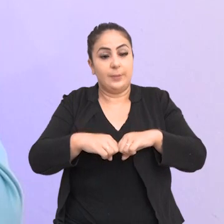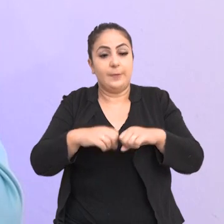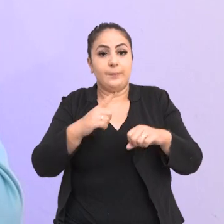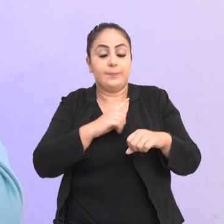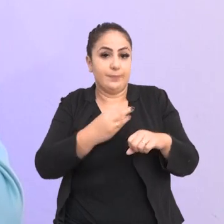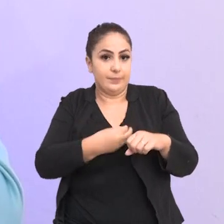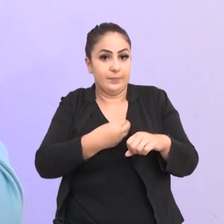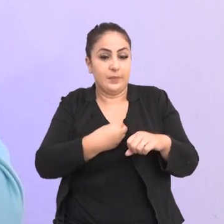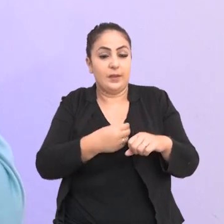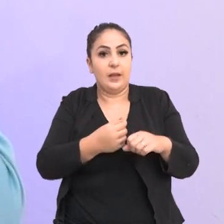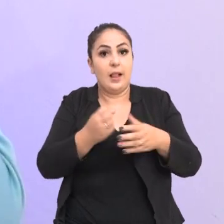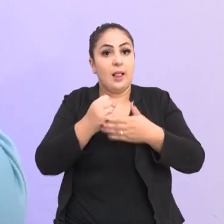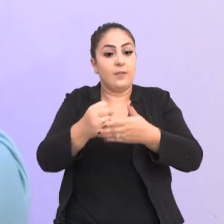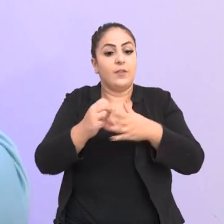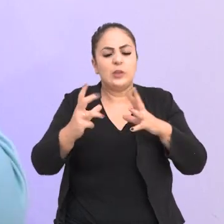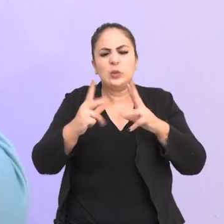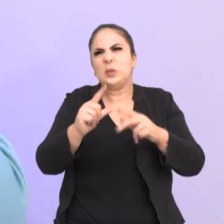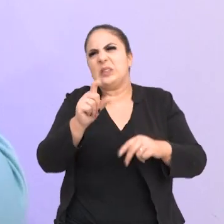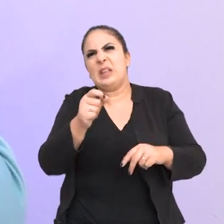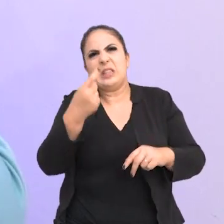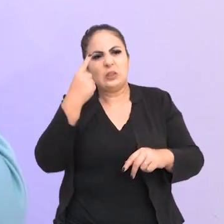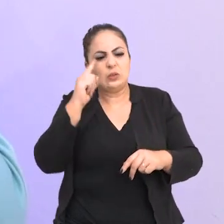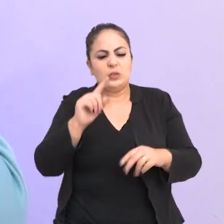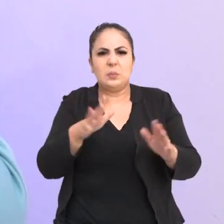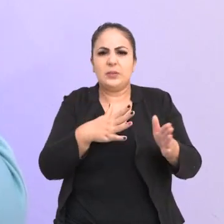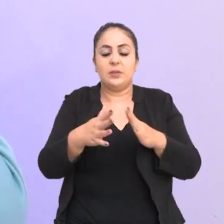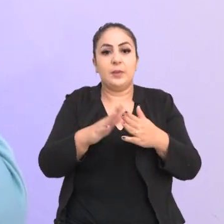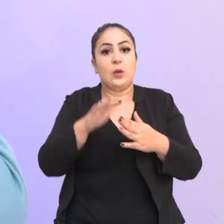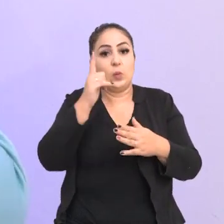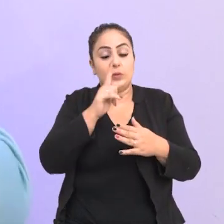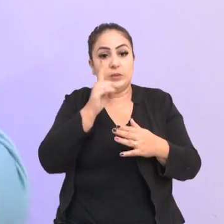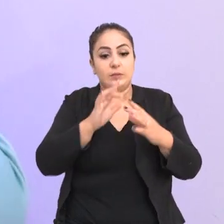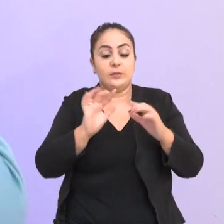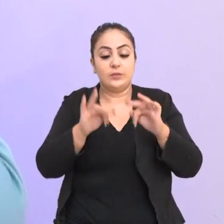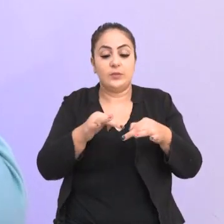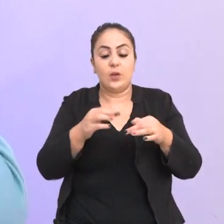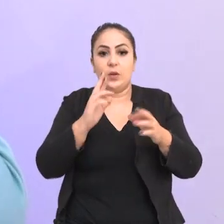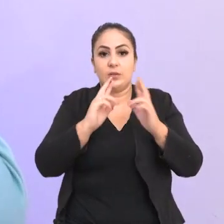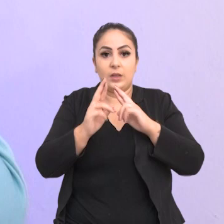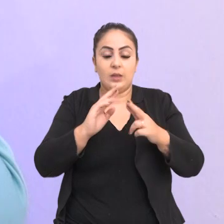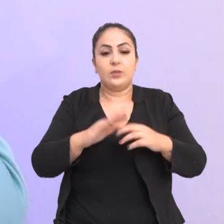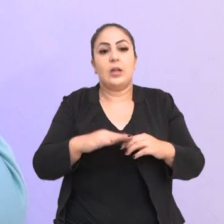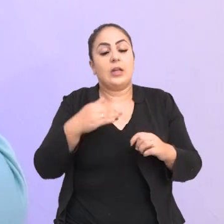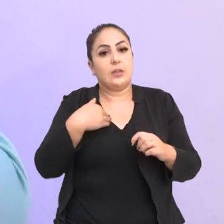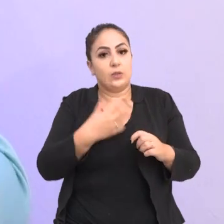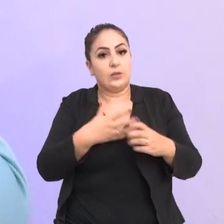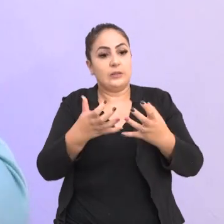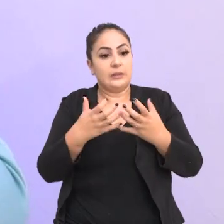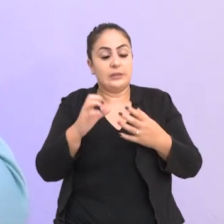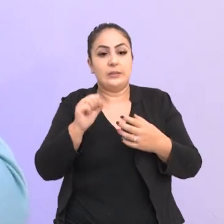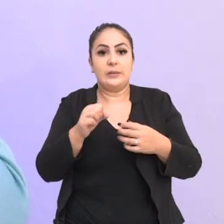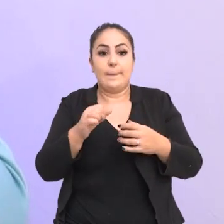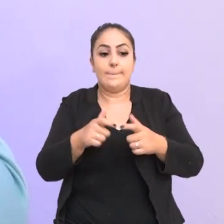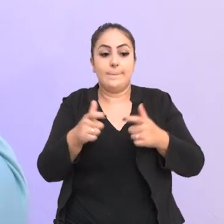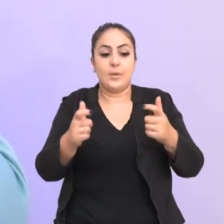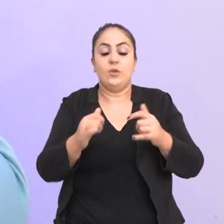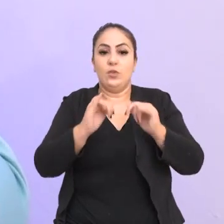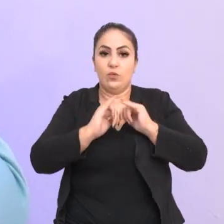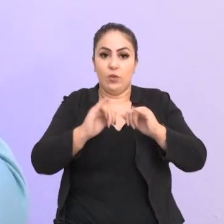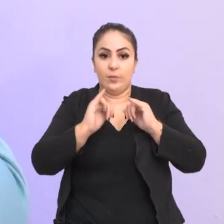sistema, levava em torno de 10 dias para sair o resultado. E o que nós queremos são